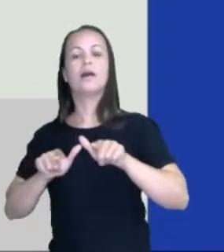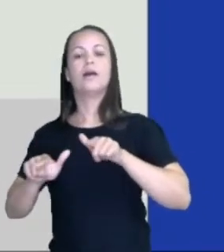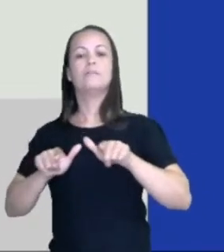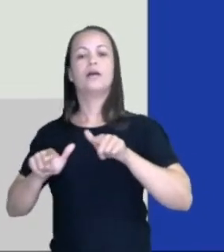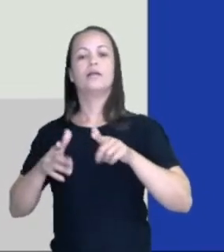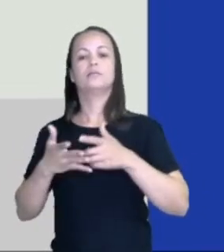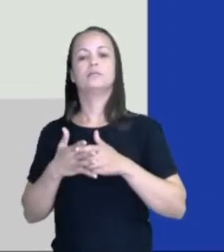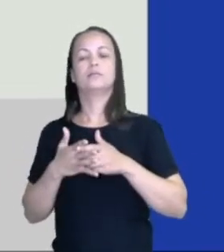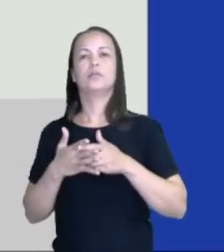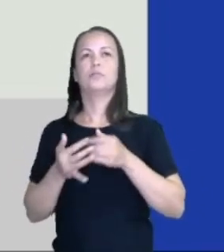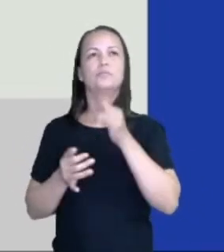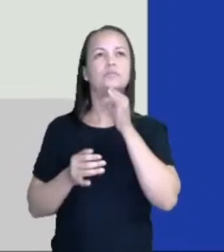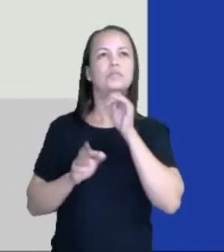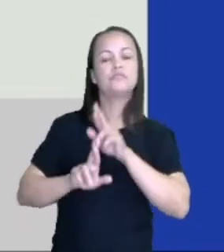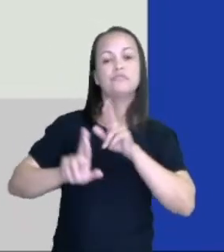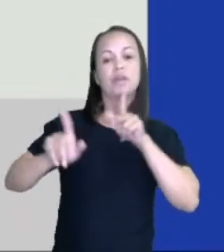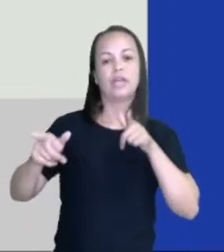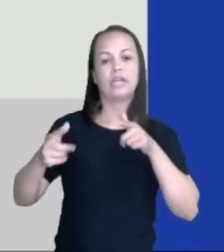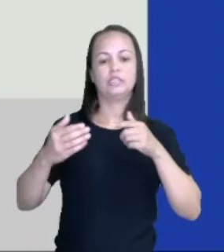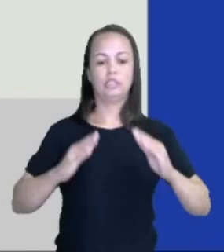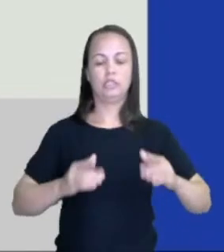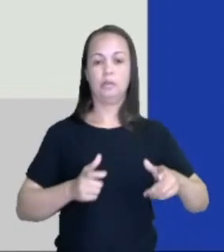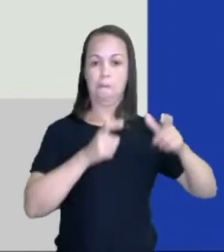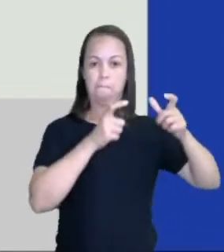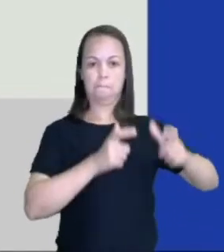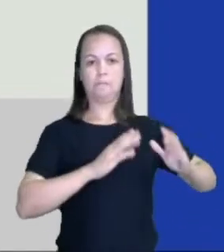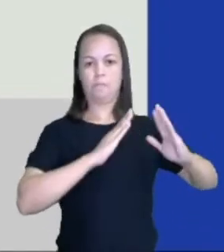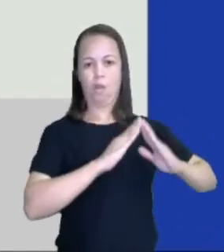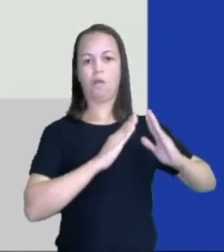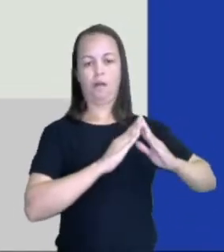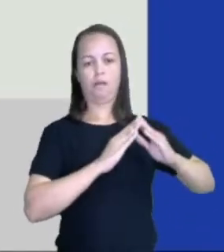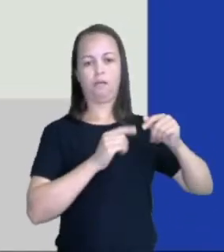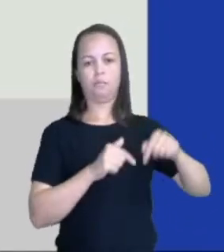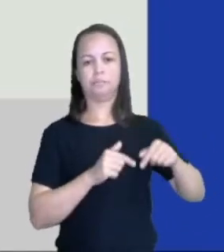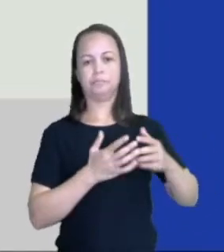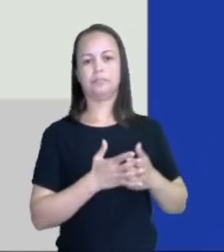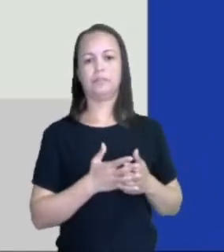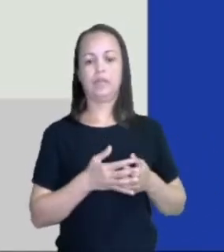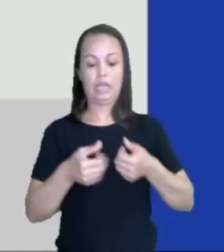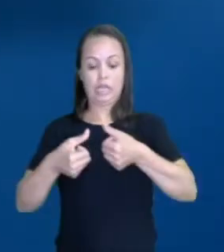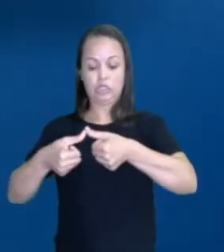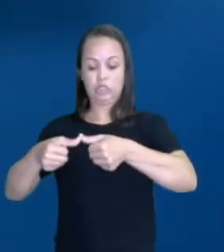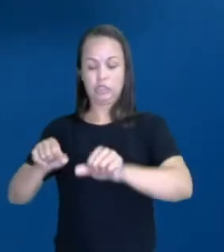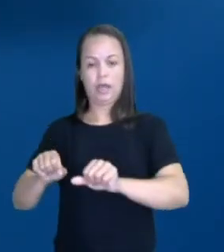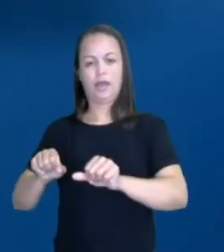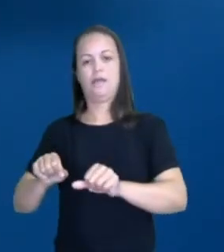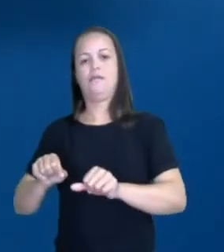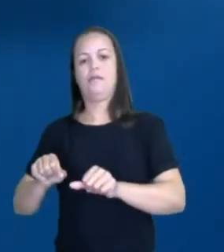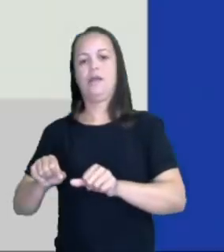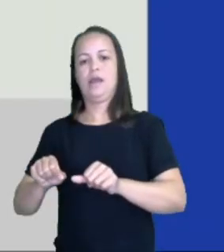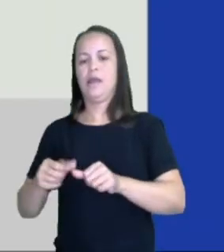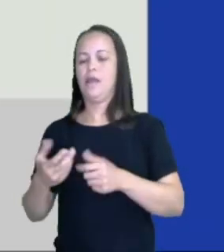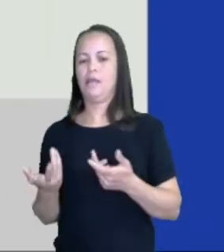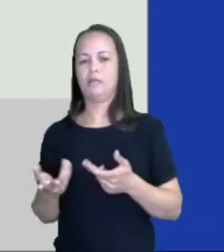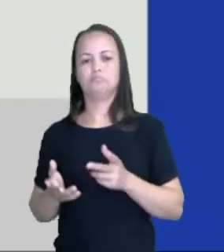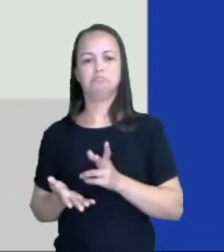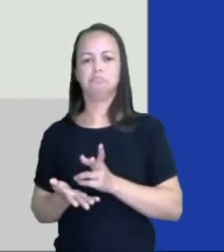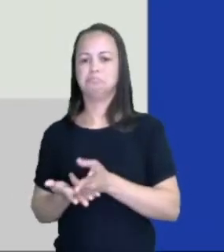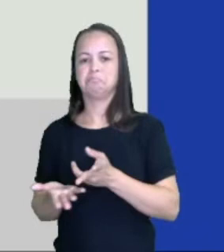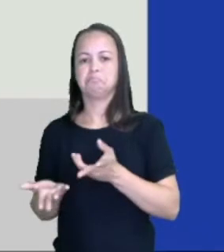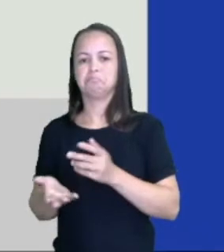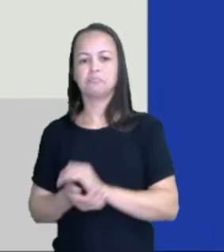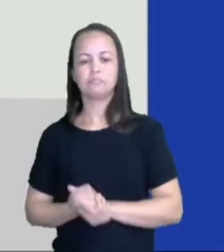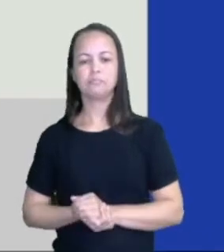vai morar é fixo, estar é temporário. Para indicar